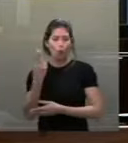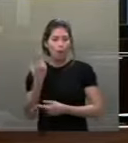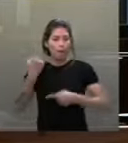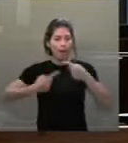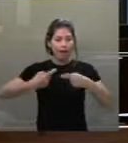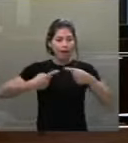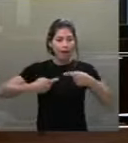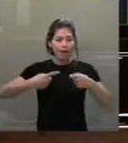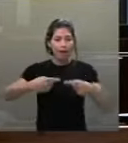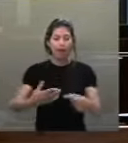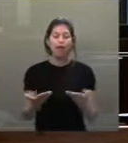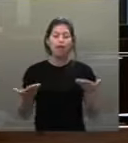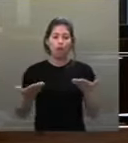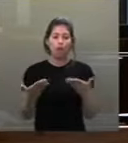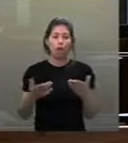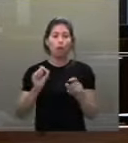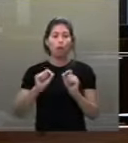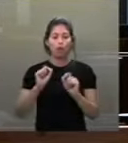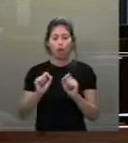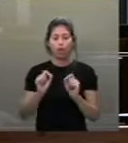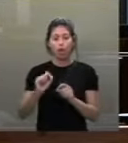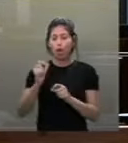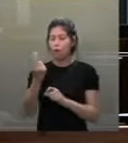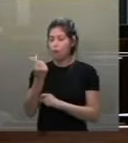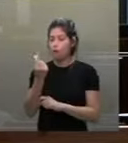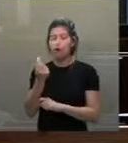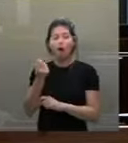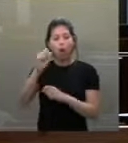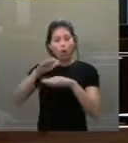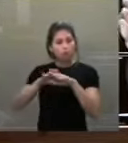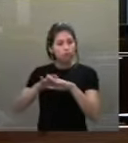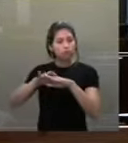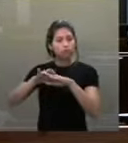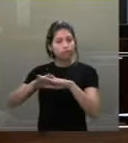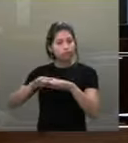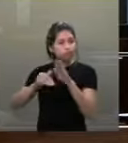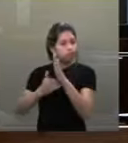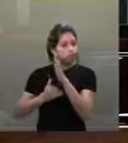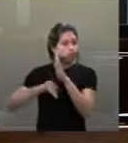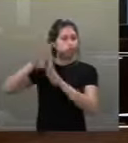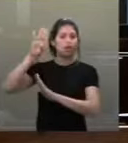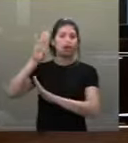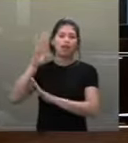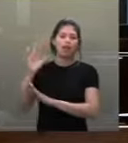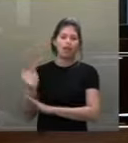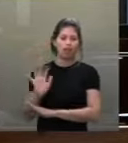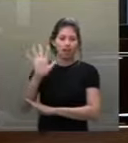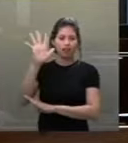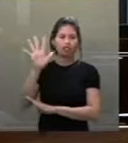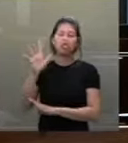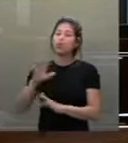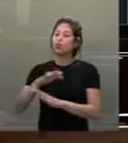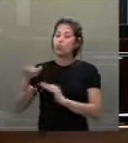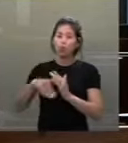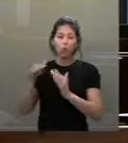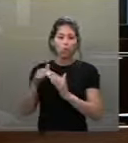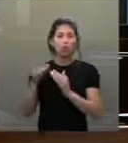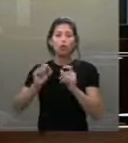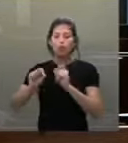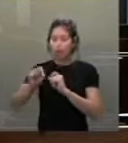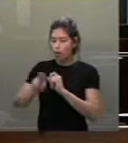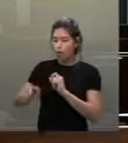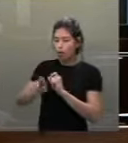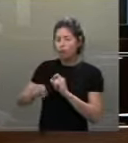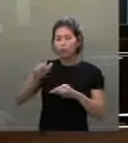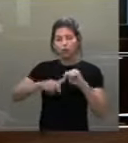dá um salto de $10 num dia só, ou mais. Consome tudo isso. Agora, a estabilização, o critério, a